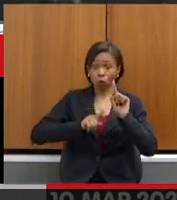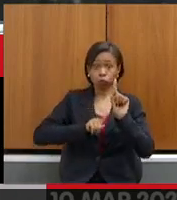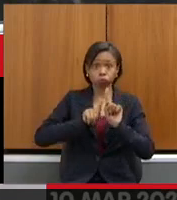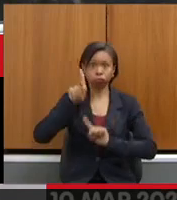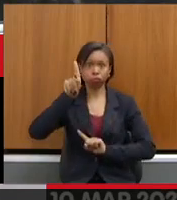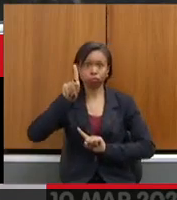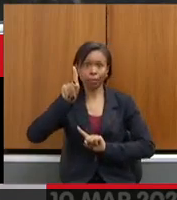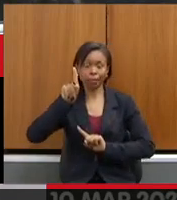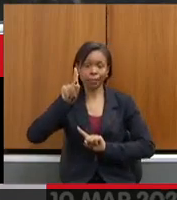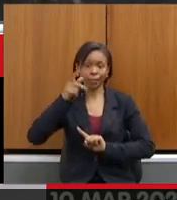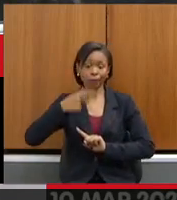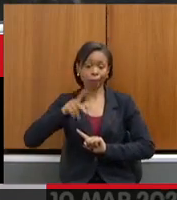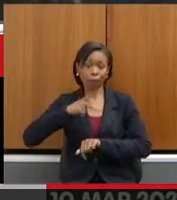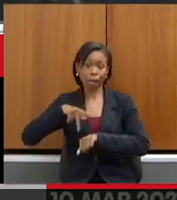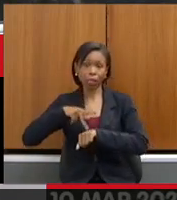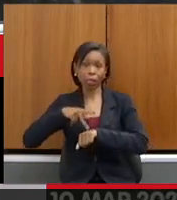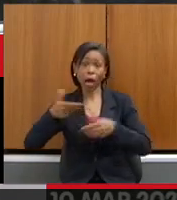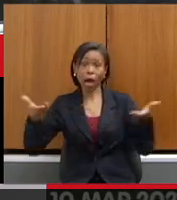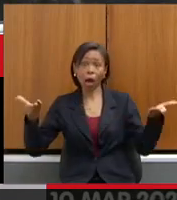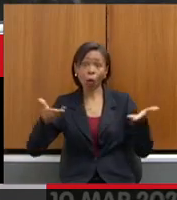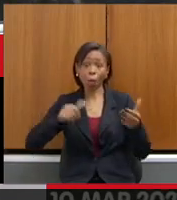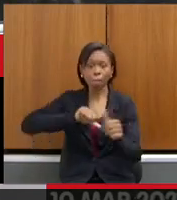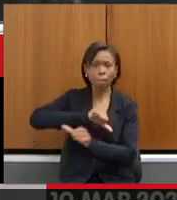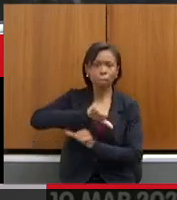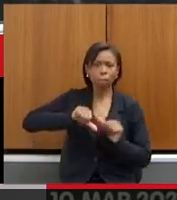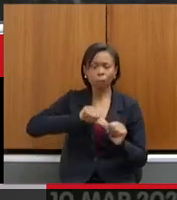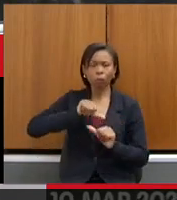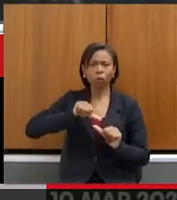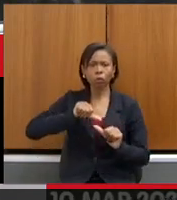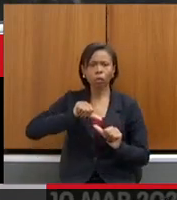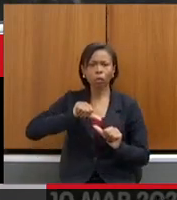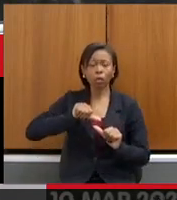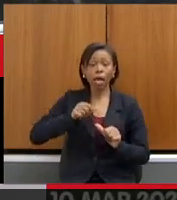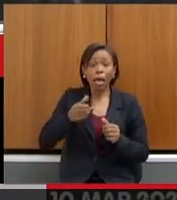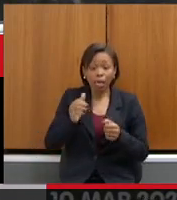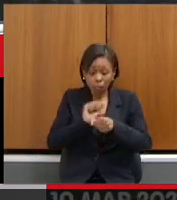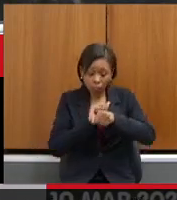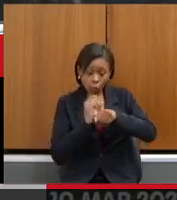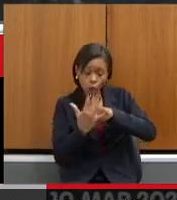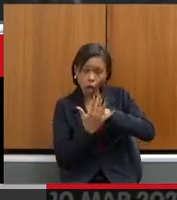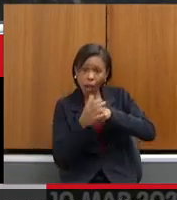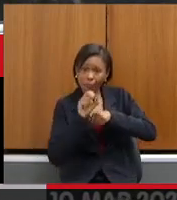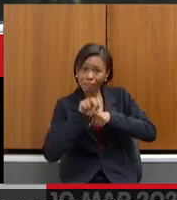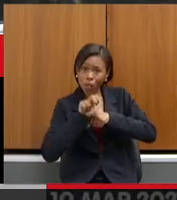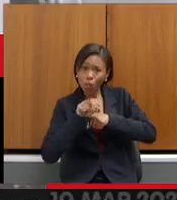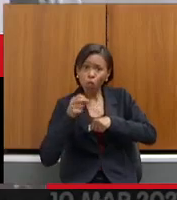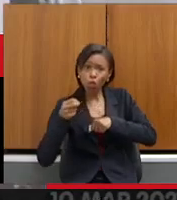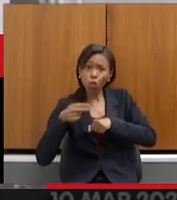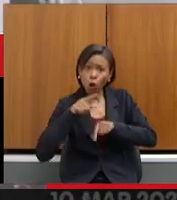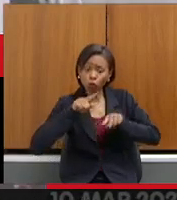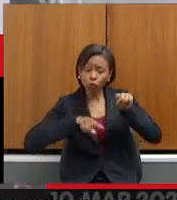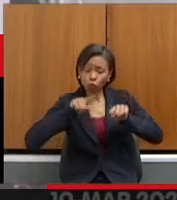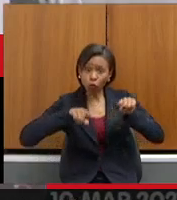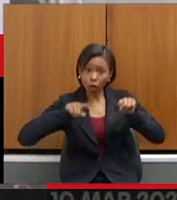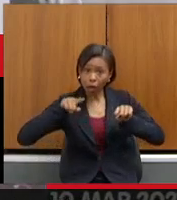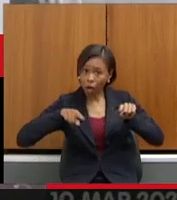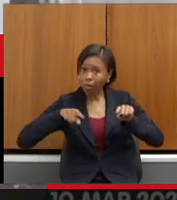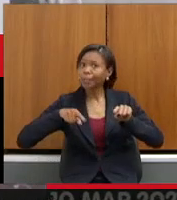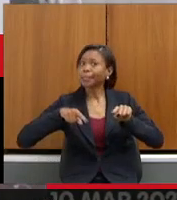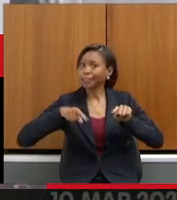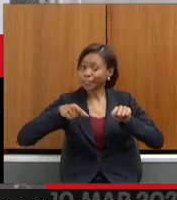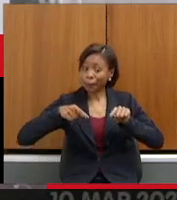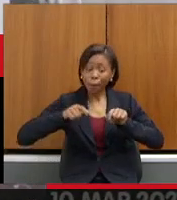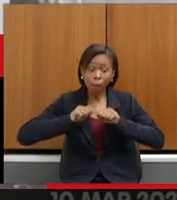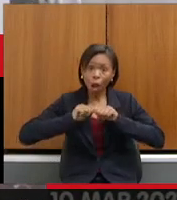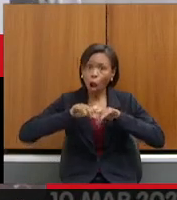e exatamente essa nova Serpa mostra como vem acelerando os casos de contaminação diminuindo